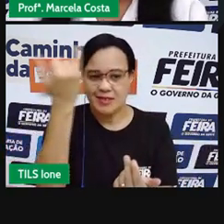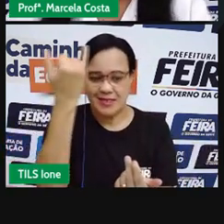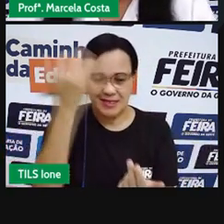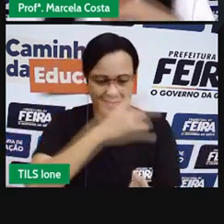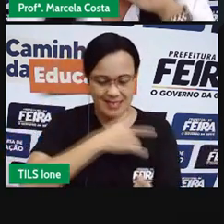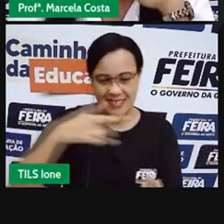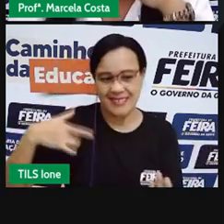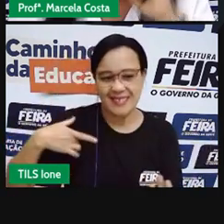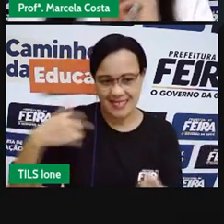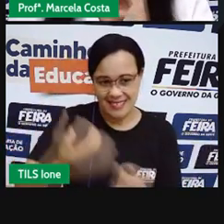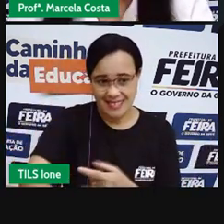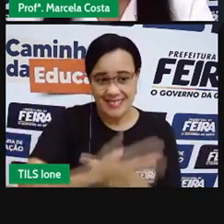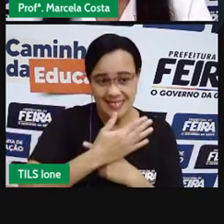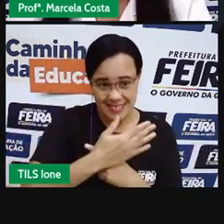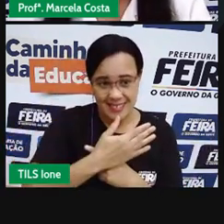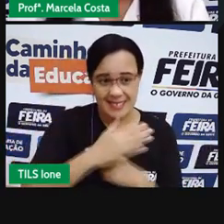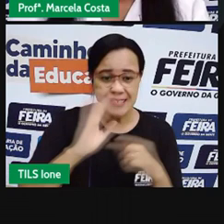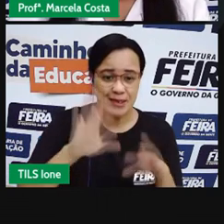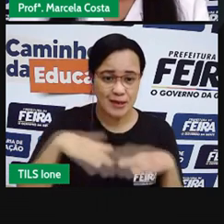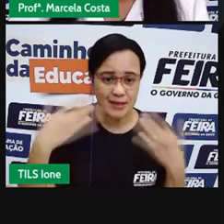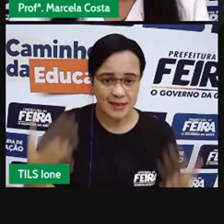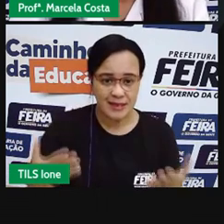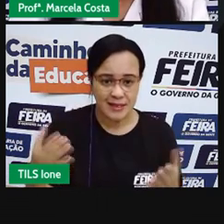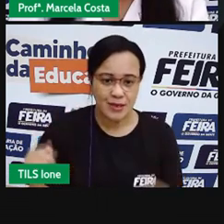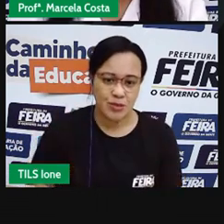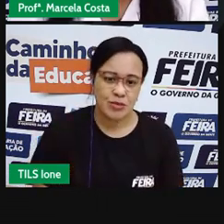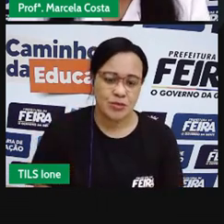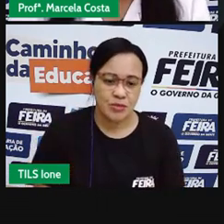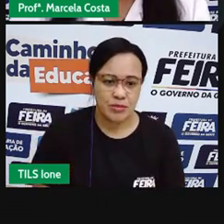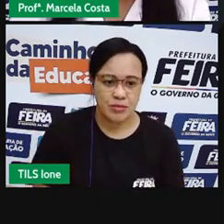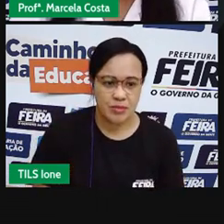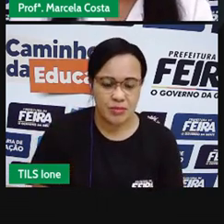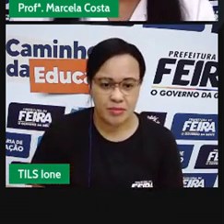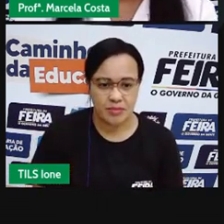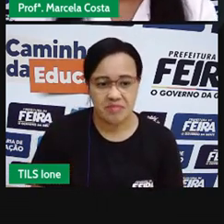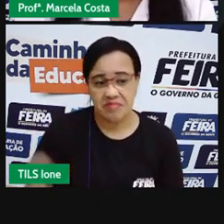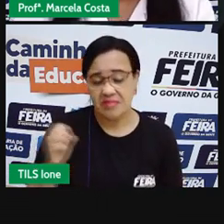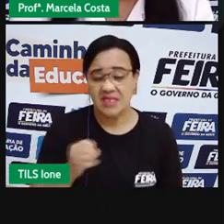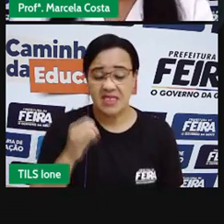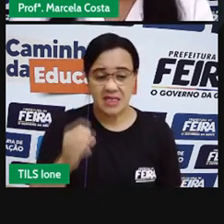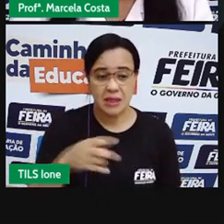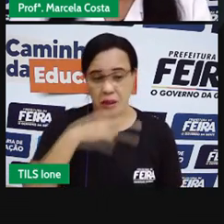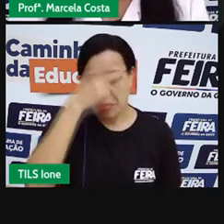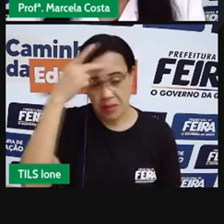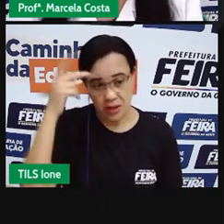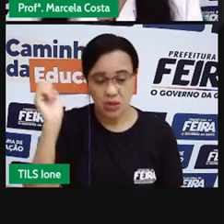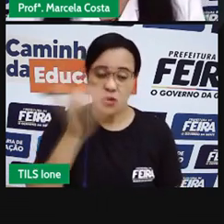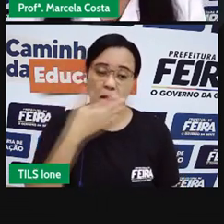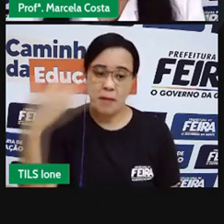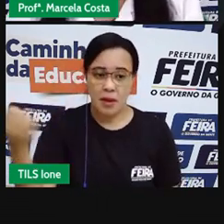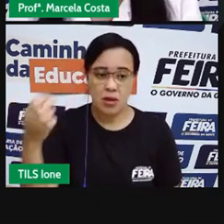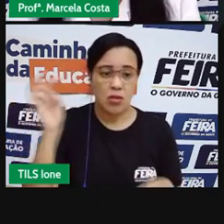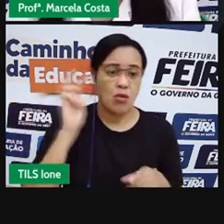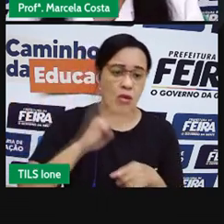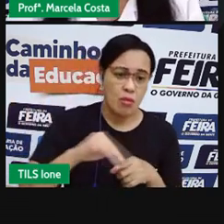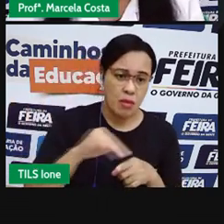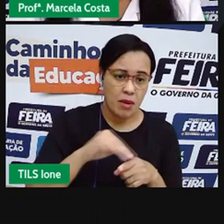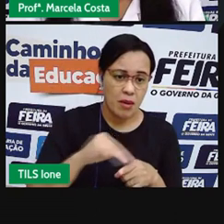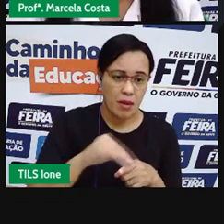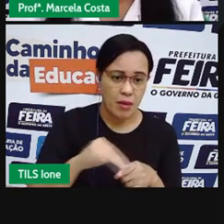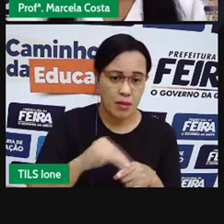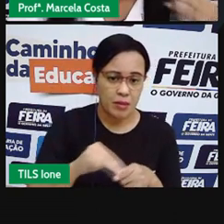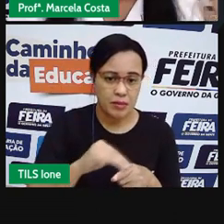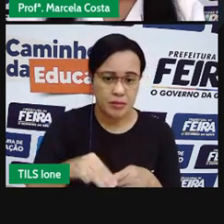Então, quando você ouvir alguém dizer assim: ó, não, eu prefiro comprar ovos de galinha caipira porque